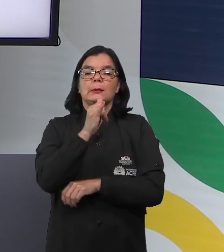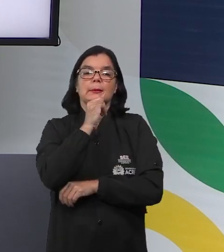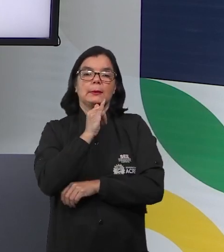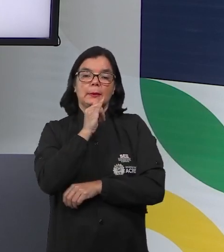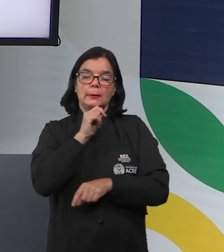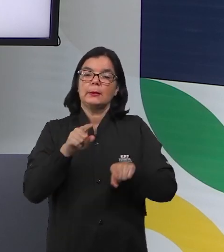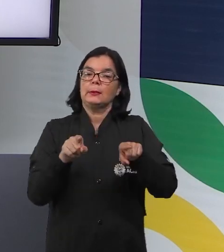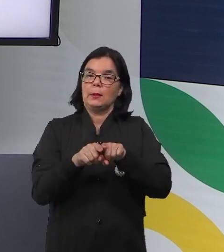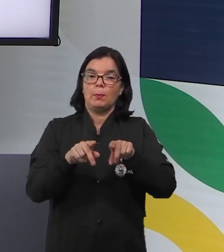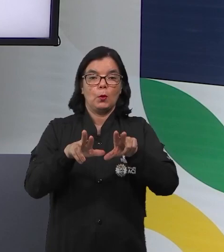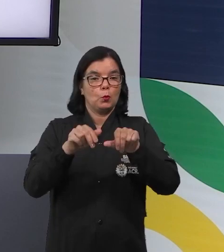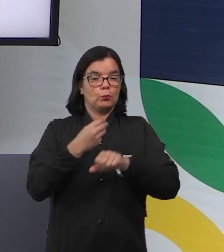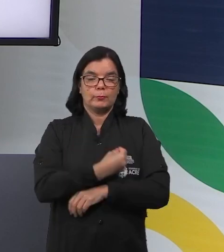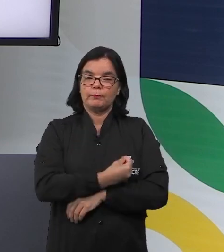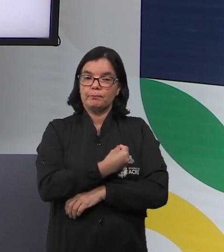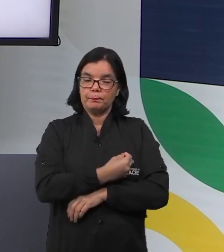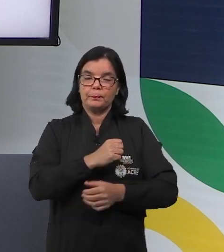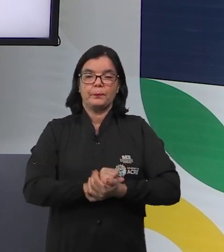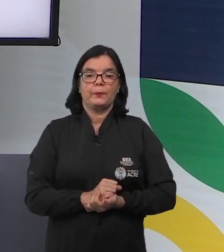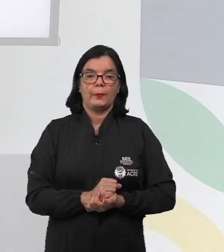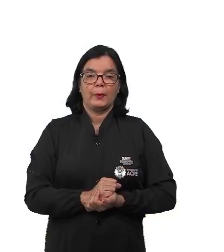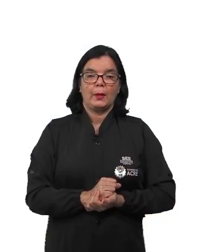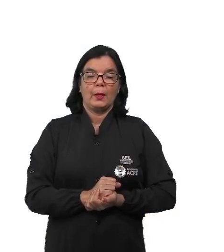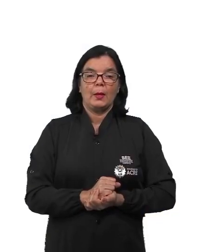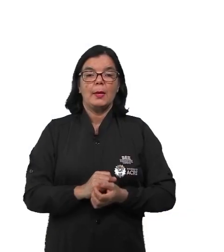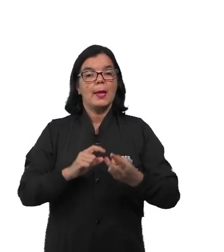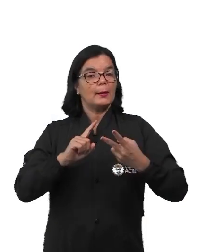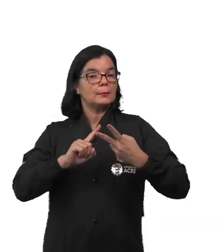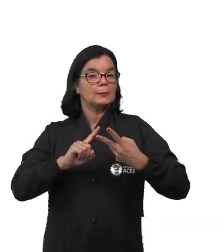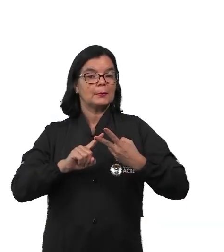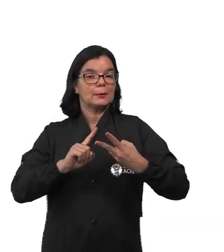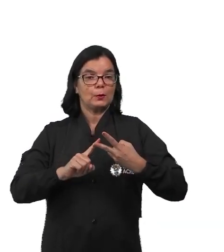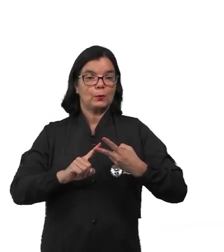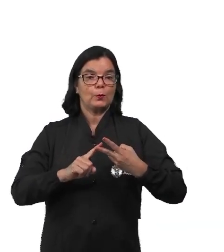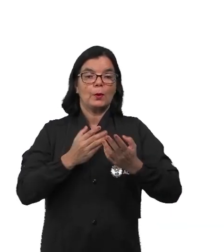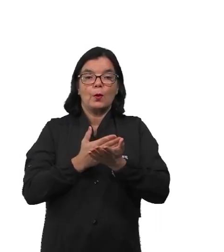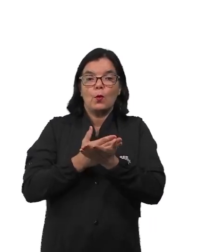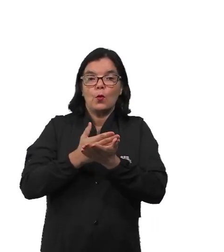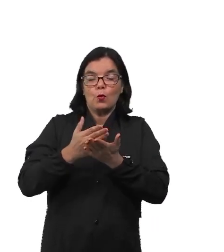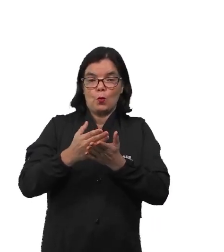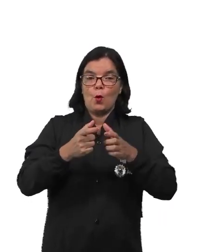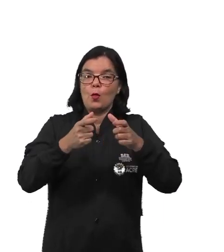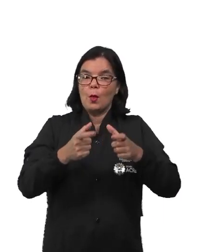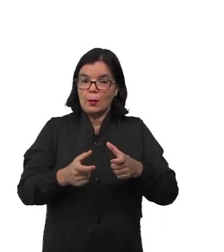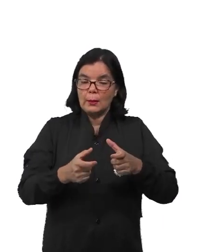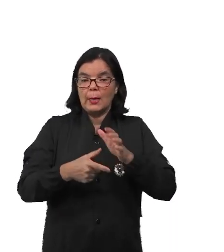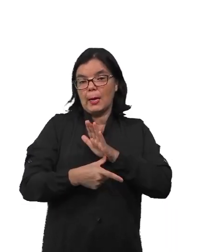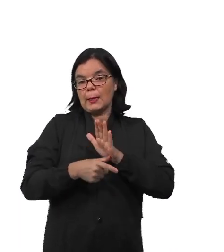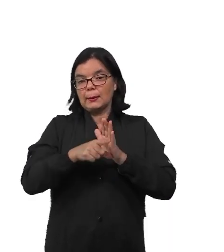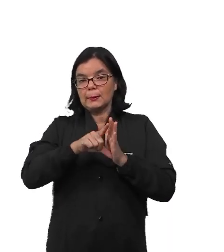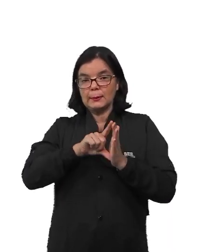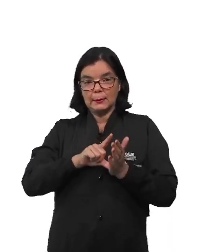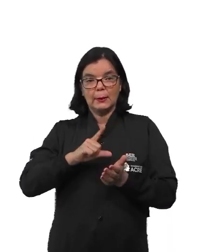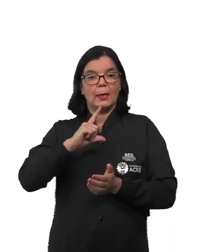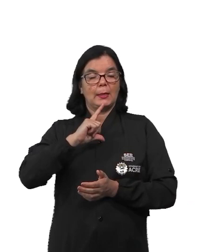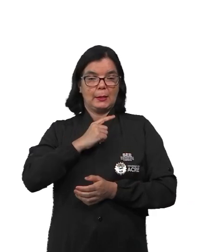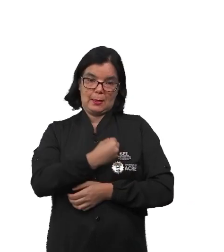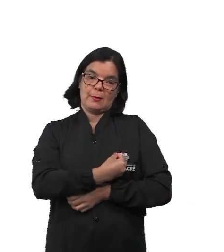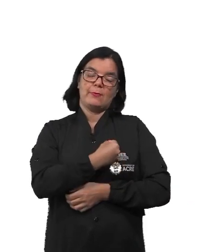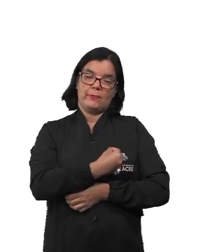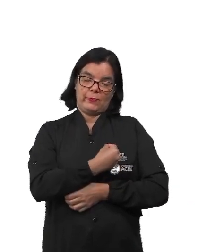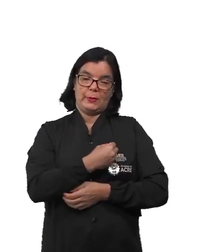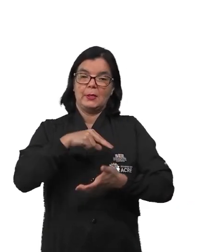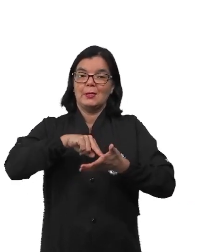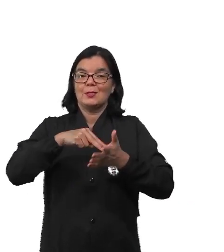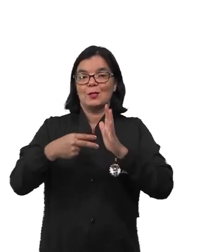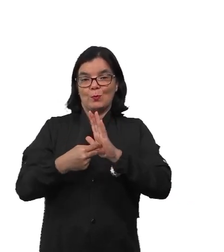de um ambiente que nunca teve vida. E sucessão secundária? Inicia-se numa área na qual anteriormente existiam seres vivos,